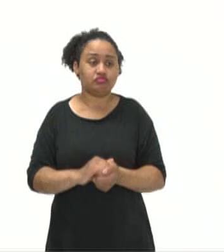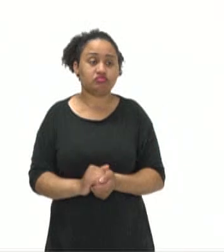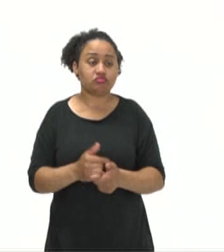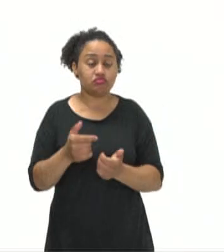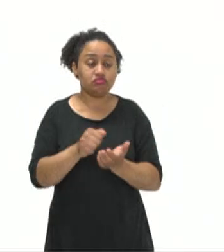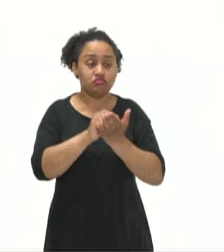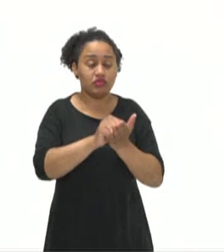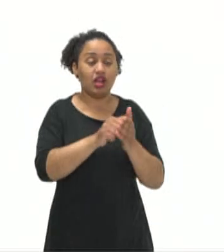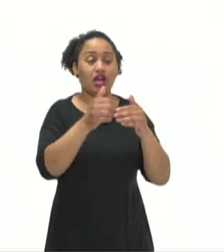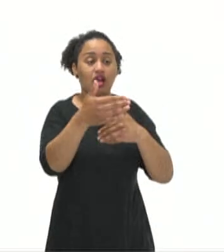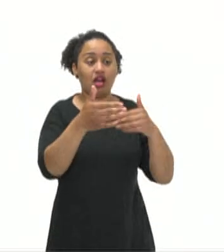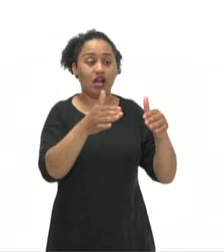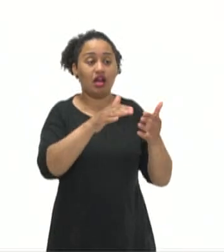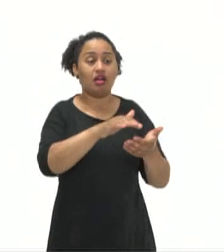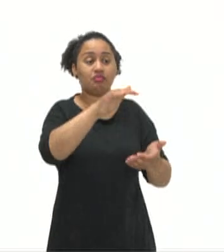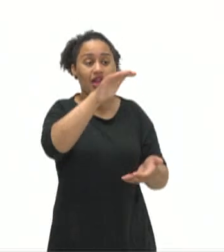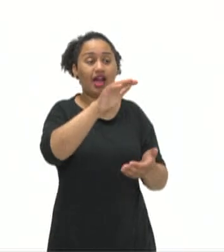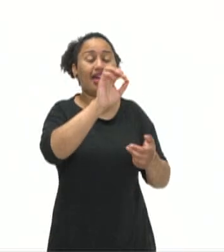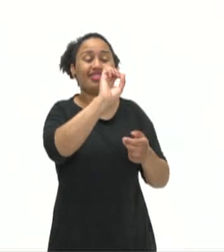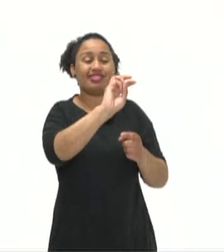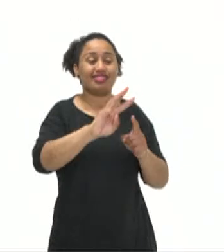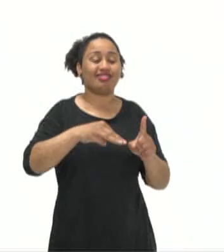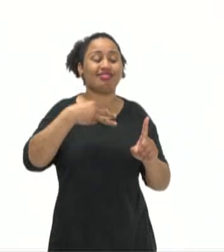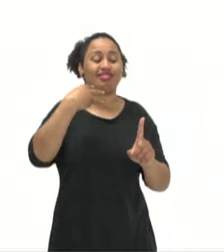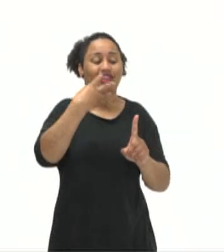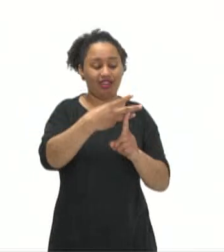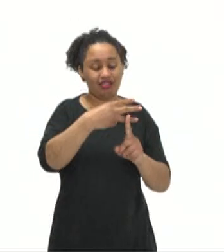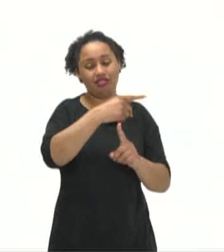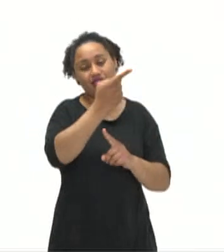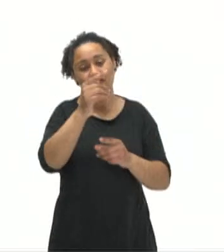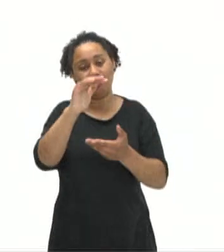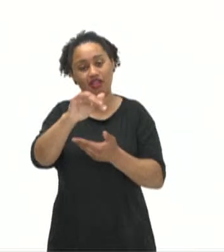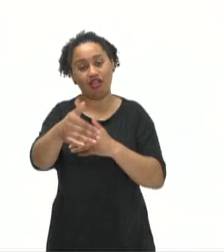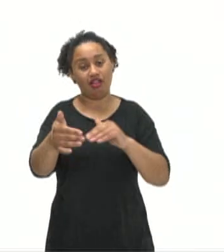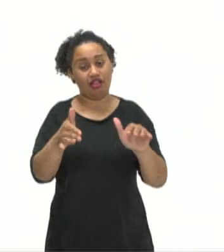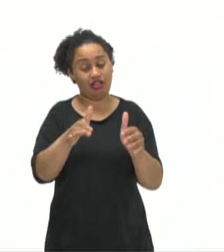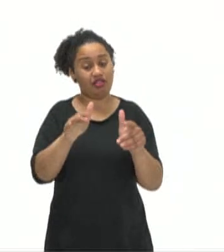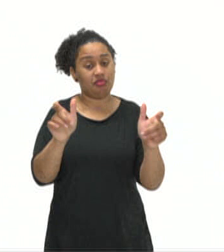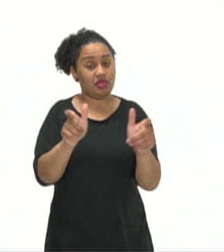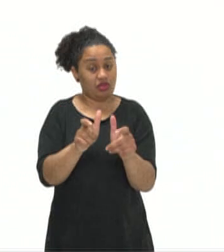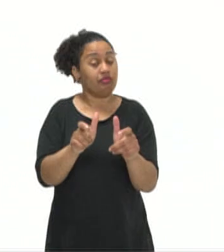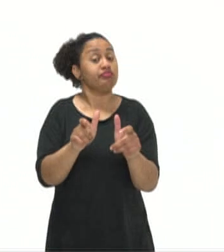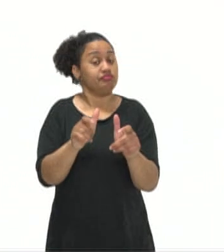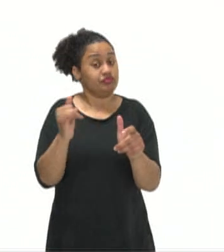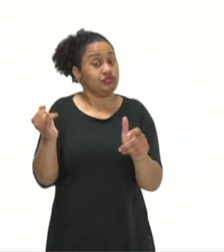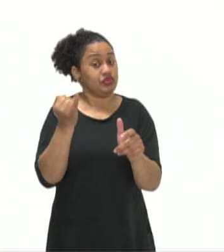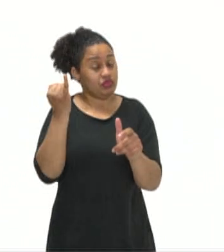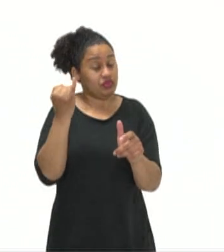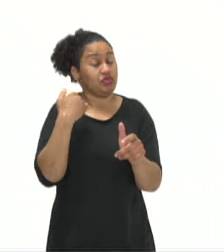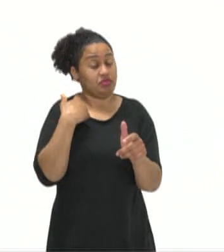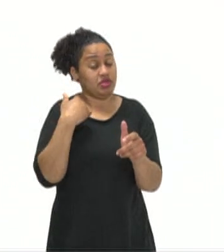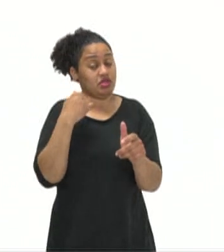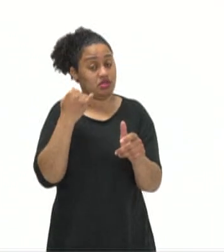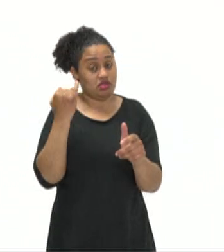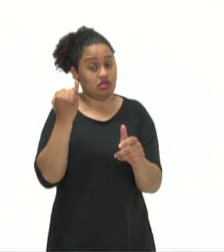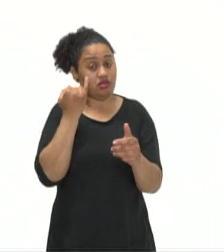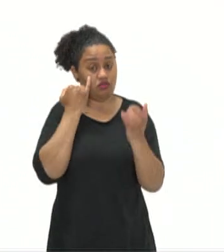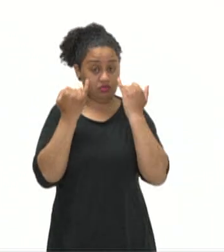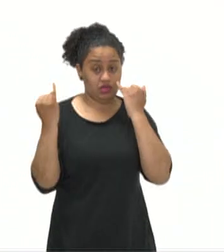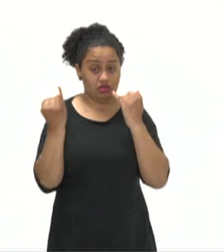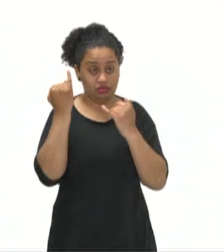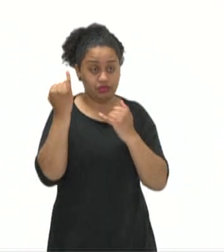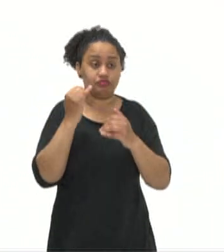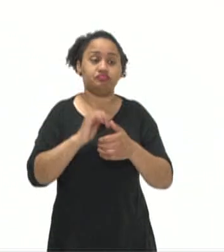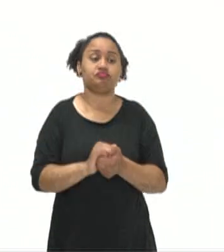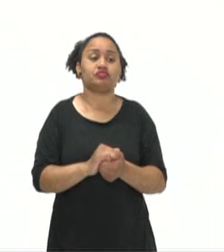da caixa maior é igual ao triplo da caixa menor. Informação importante, você vai destacar na hora da cópia. Usando a